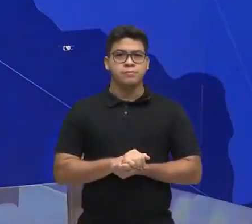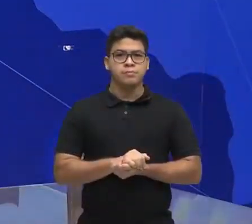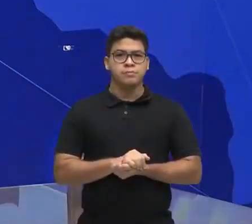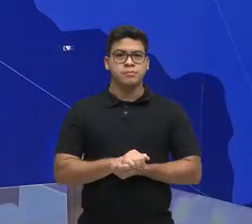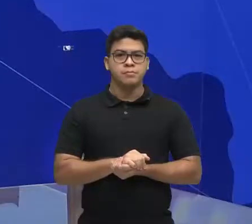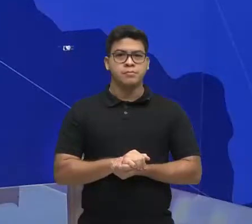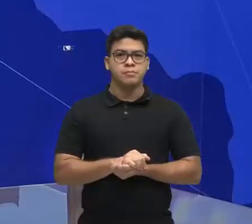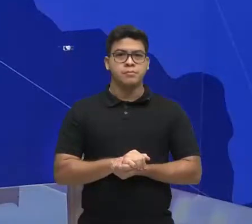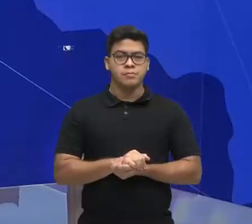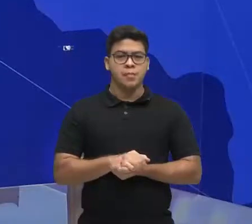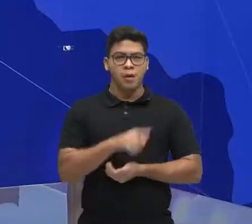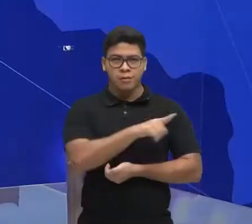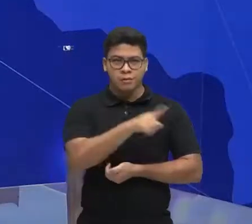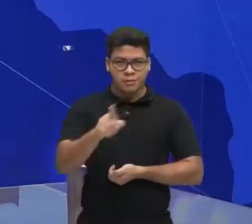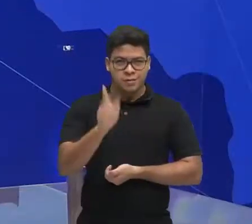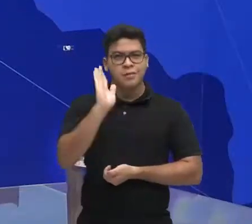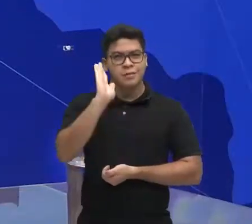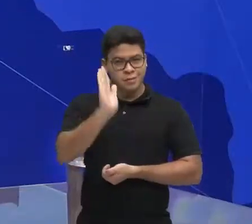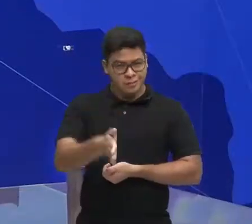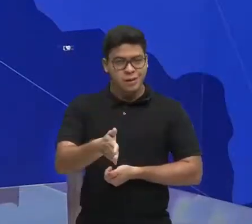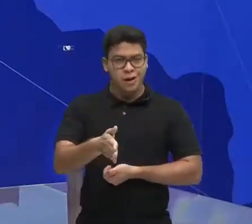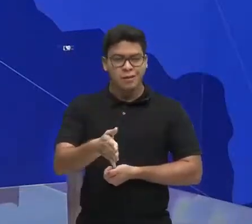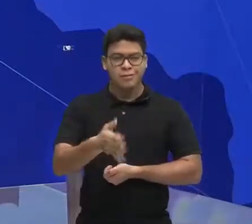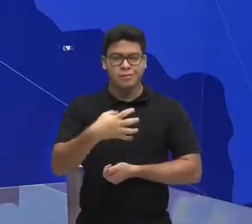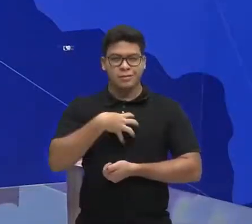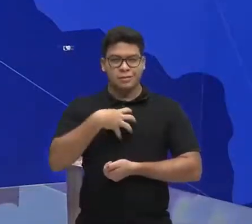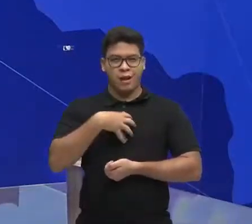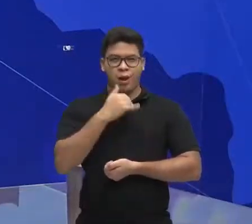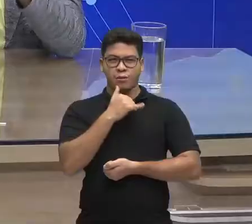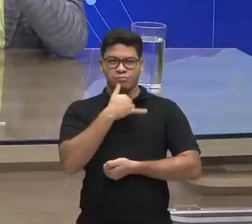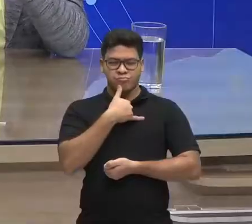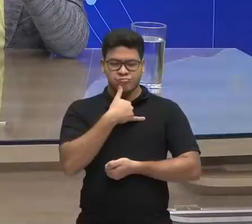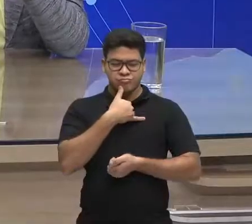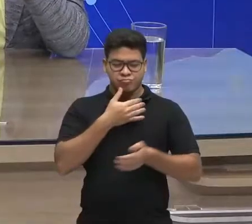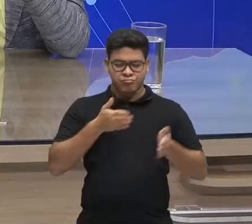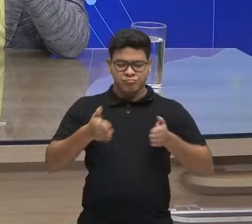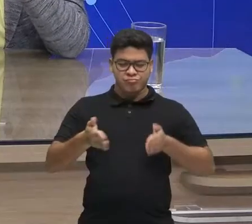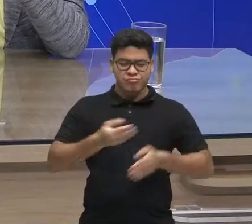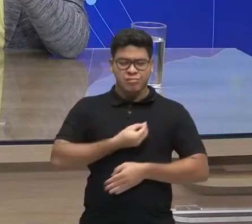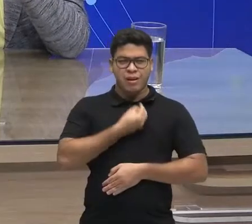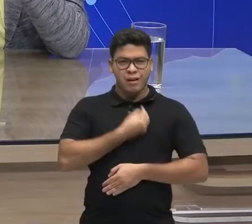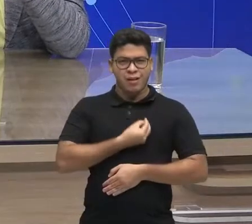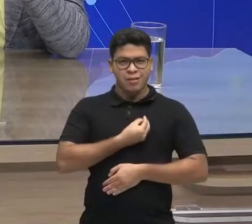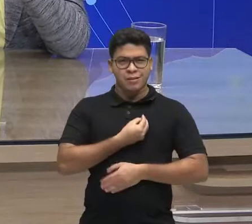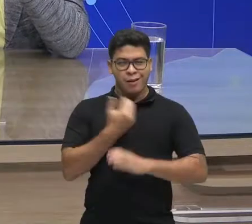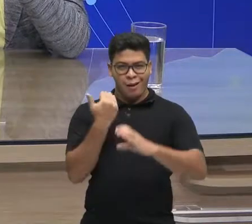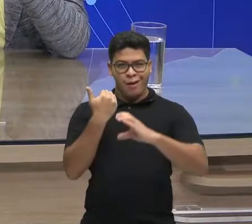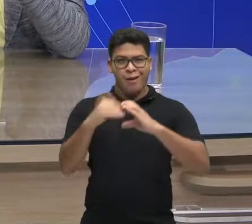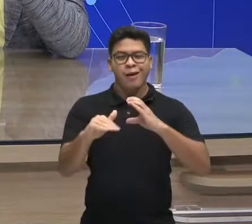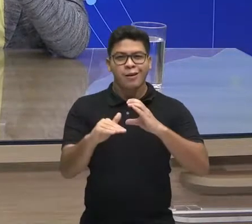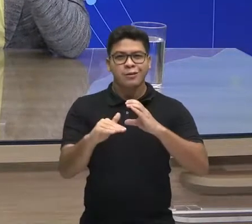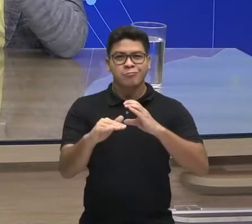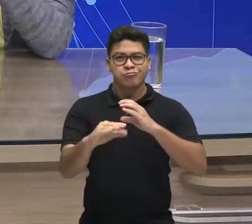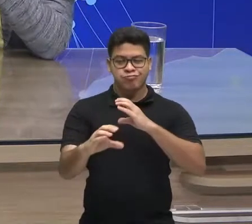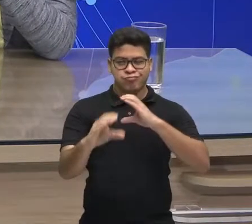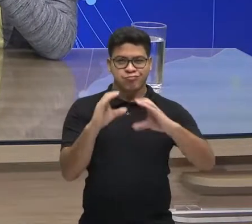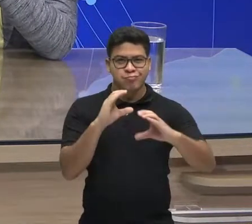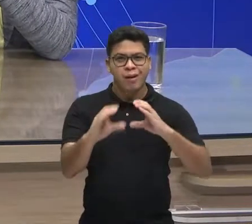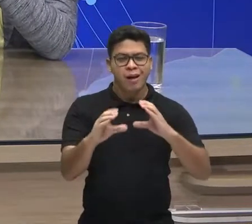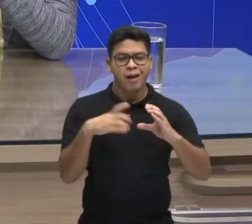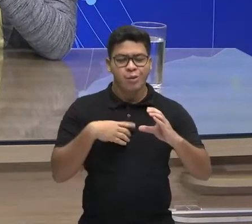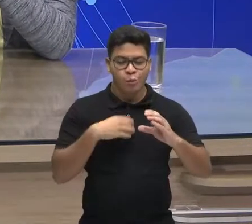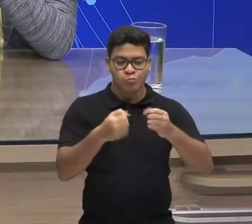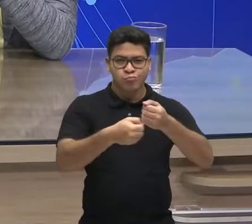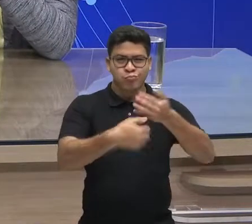Você já passou por algum momento de sofrimento? Já esteve triste em algum momento da sua vida? Responde aí no chat, interage aí com a gente. Nós estamos